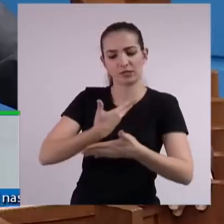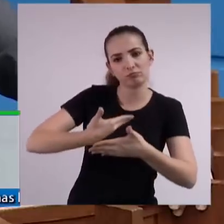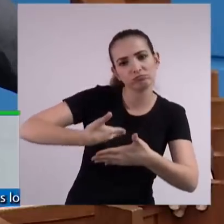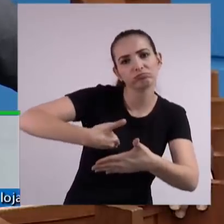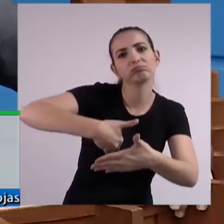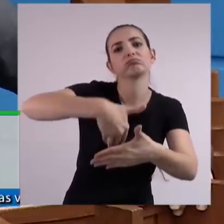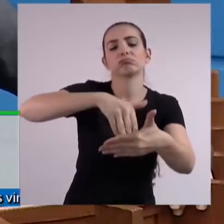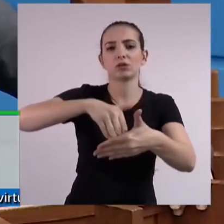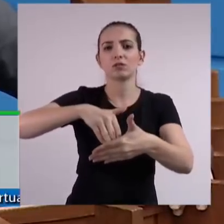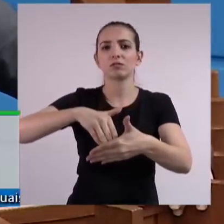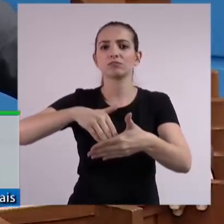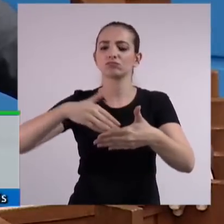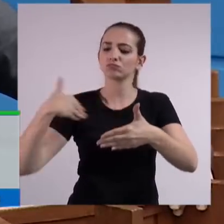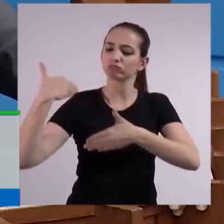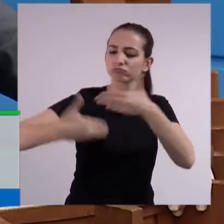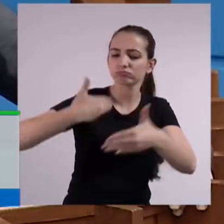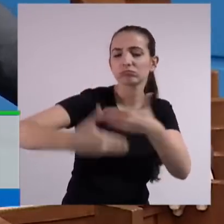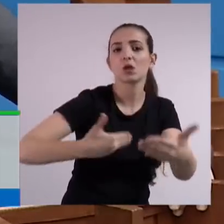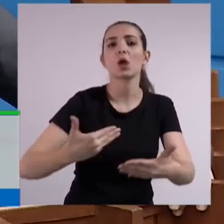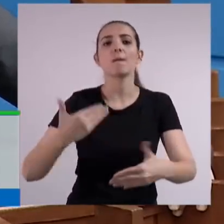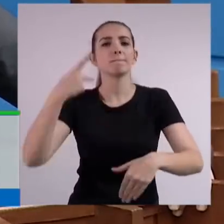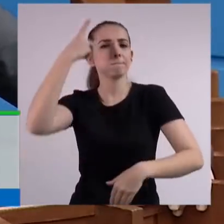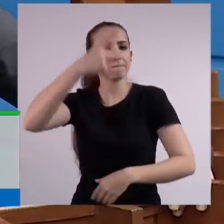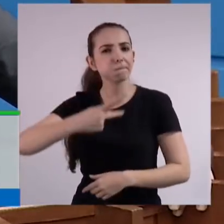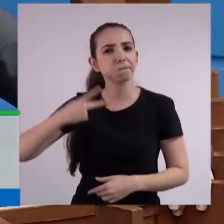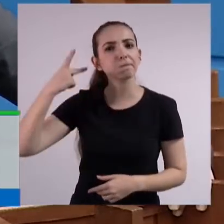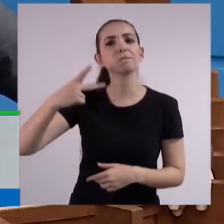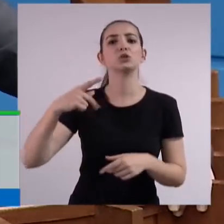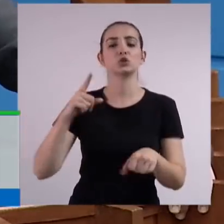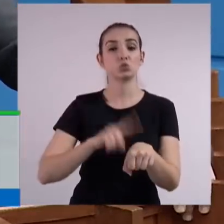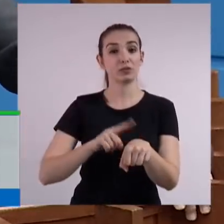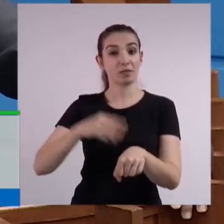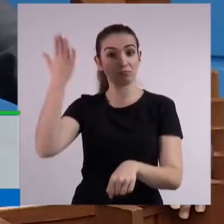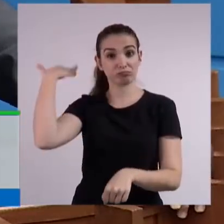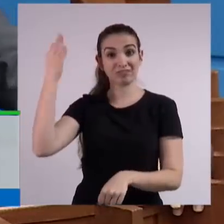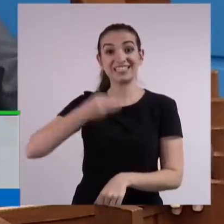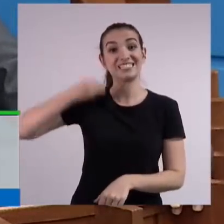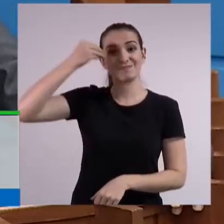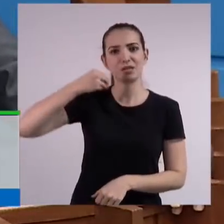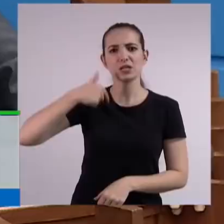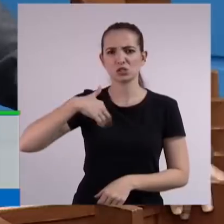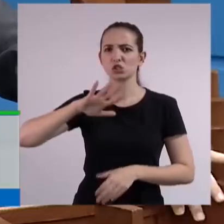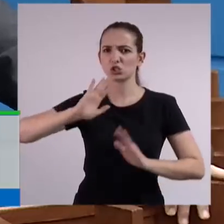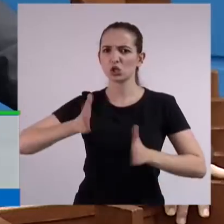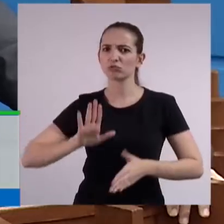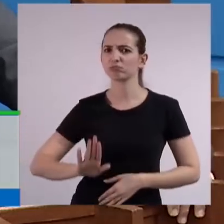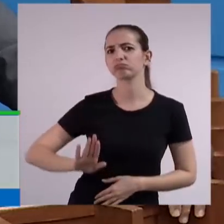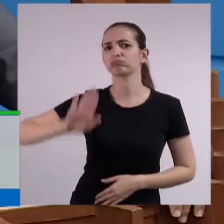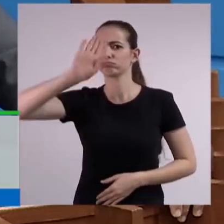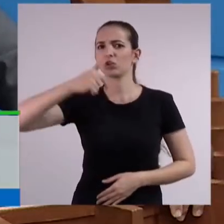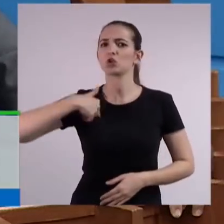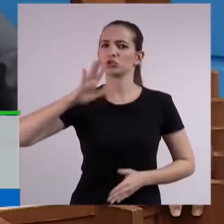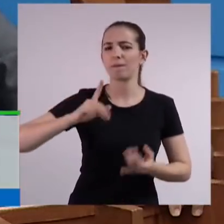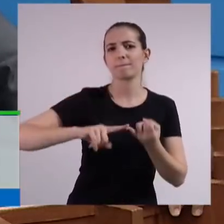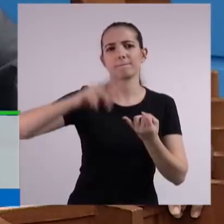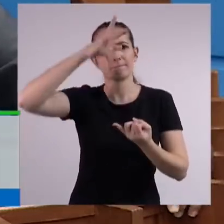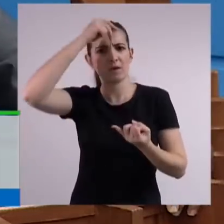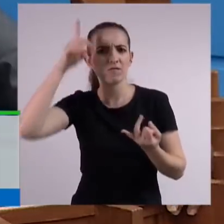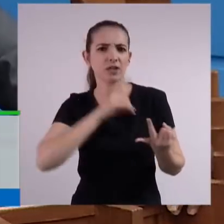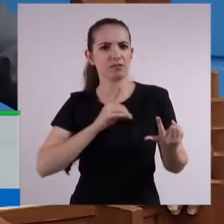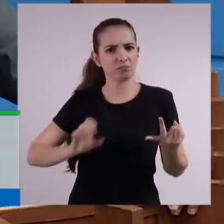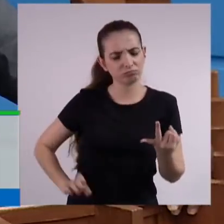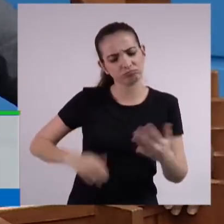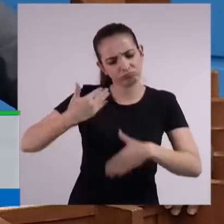minha história política, os mandatos que já exerci para análise